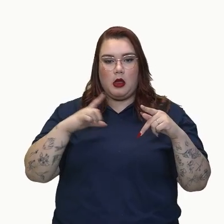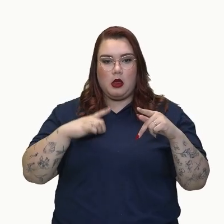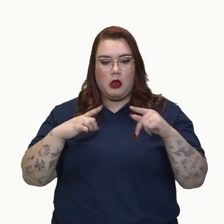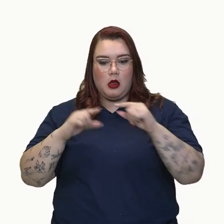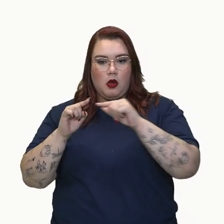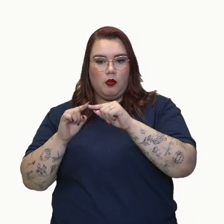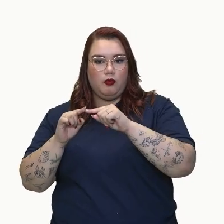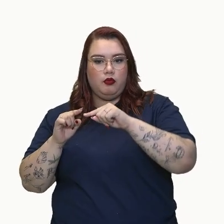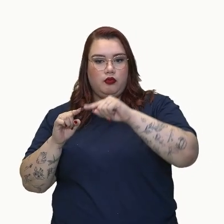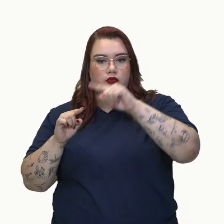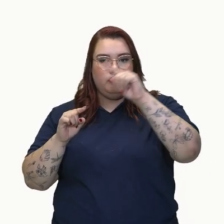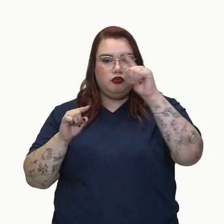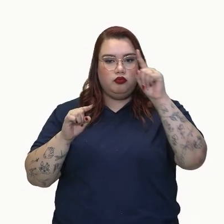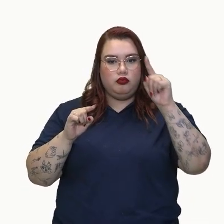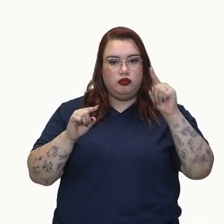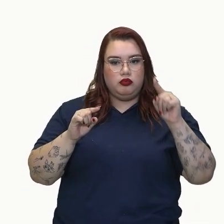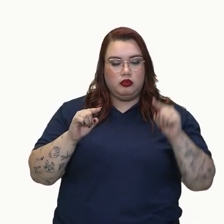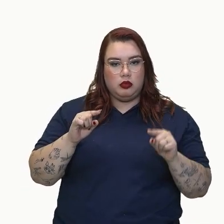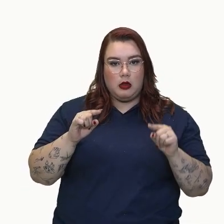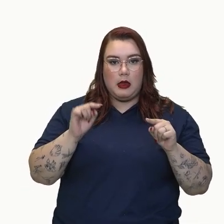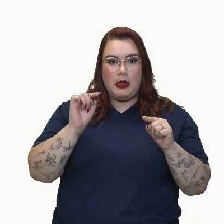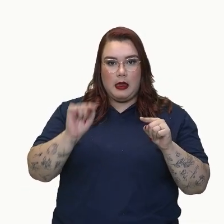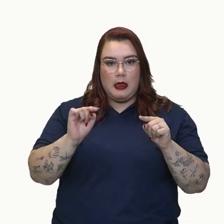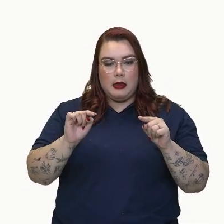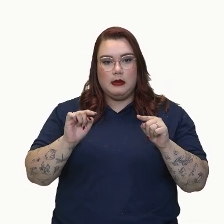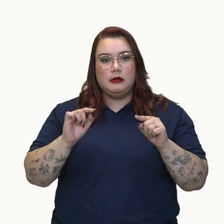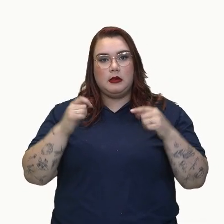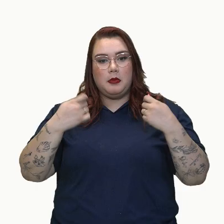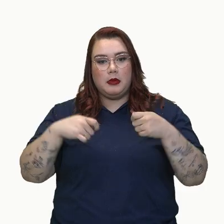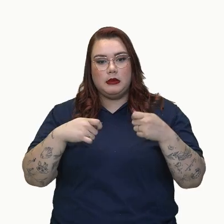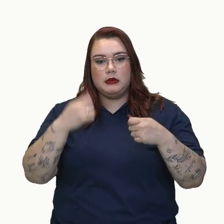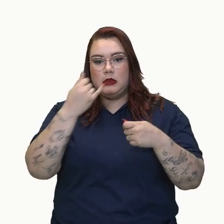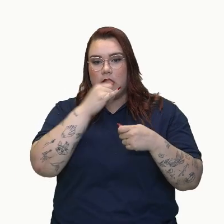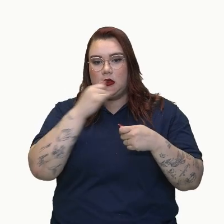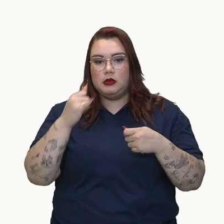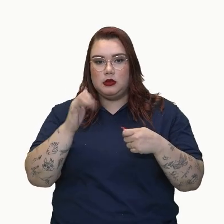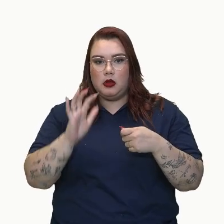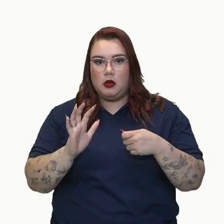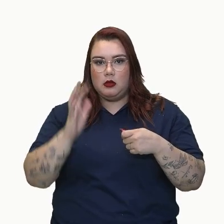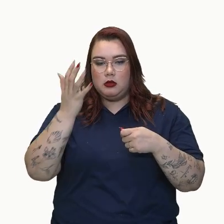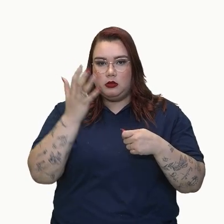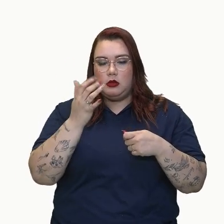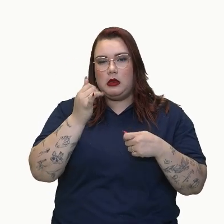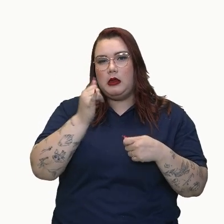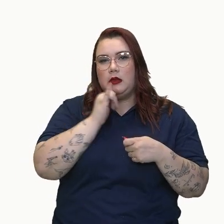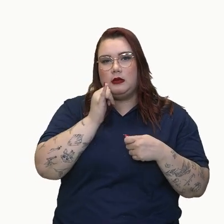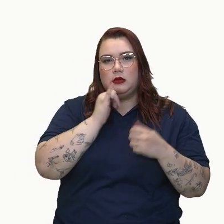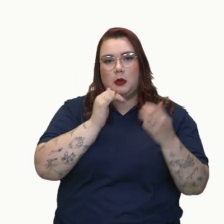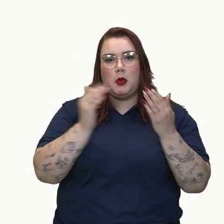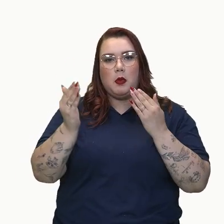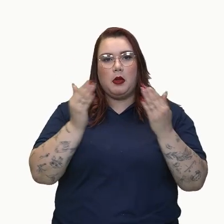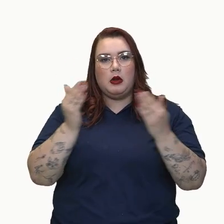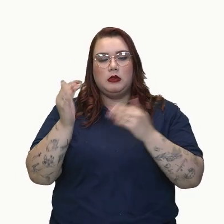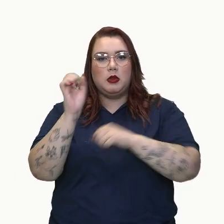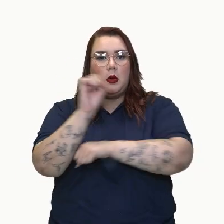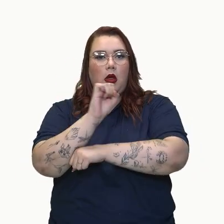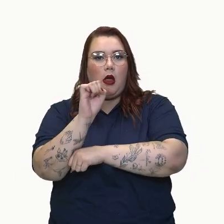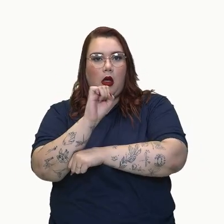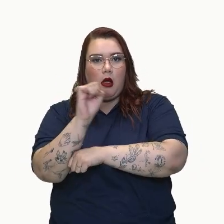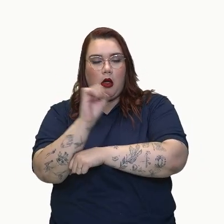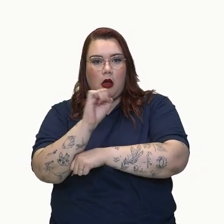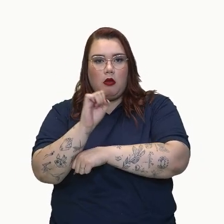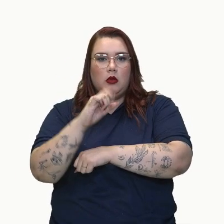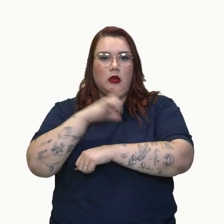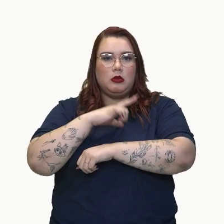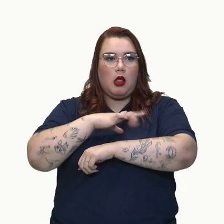Imagina o seguinte, eu preciso subir uma montanha de carro para chegar do outro lado do vale, tá?